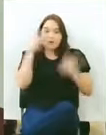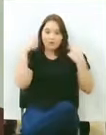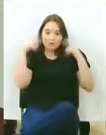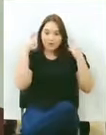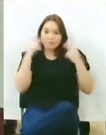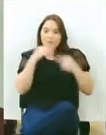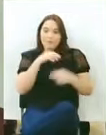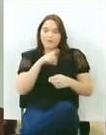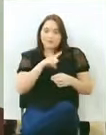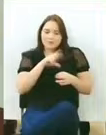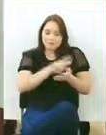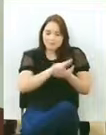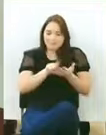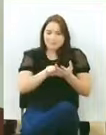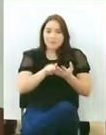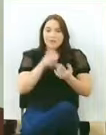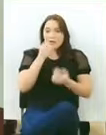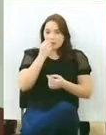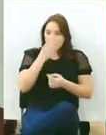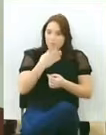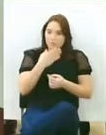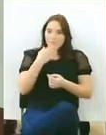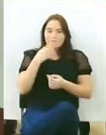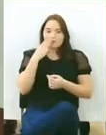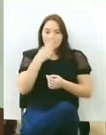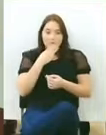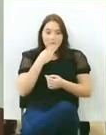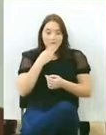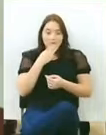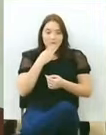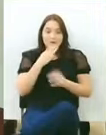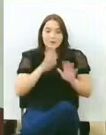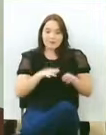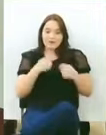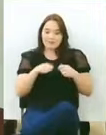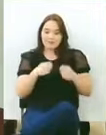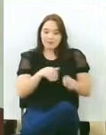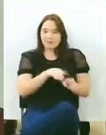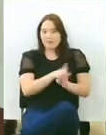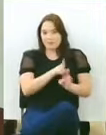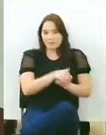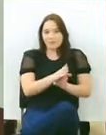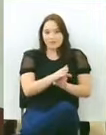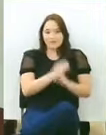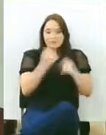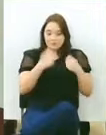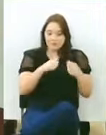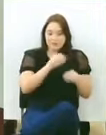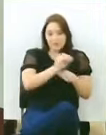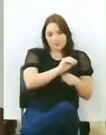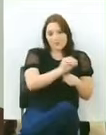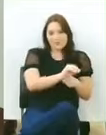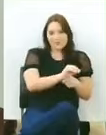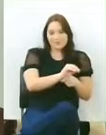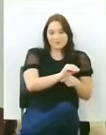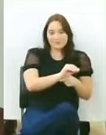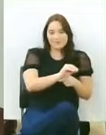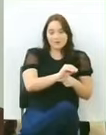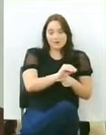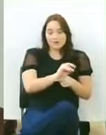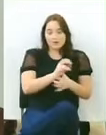todo instante. E a palavra de Deus diz que nós elegemos pastores e presbíteros exatamente para